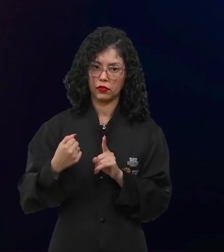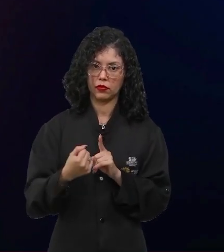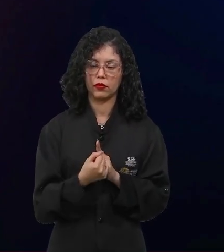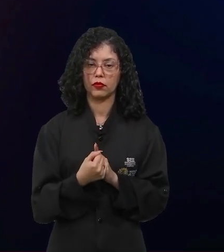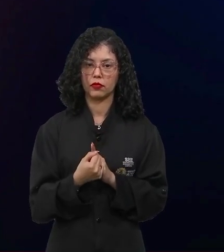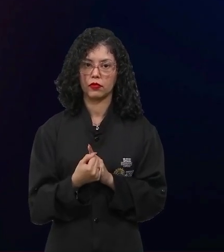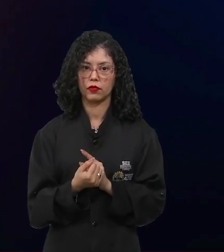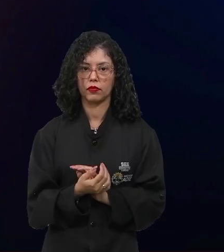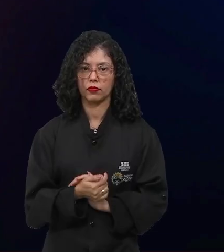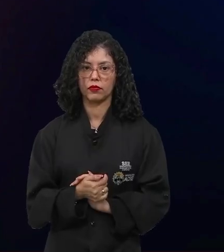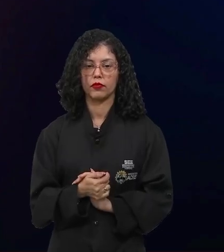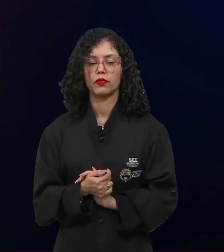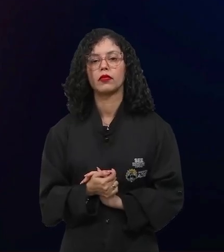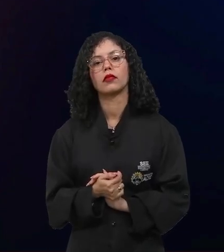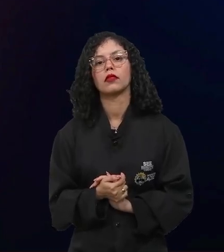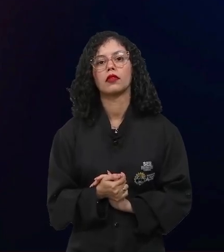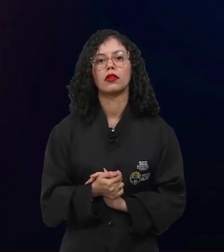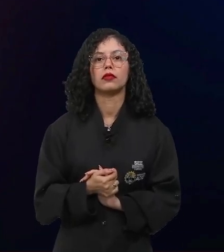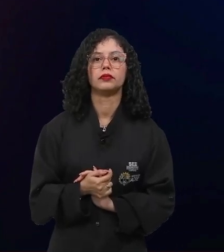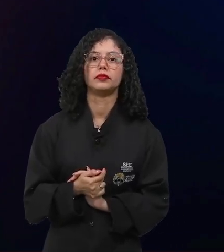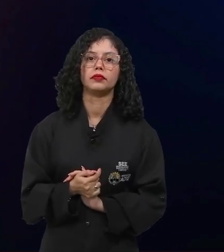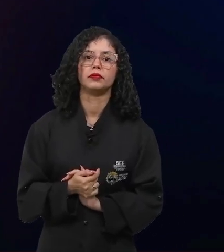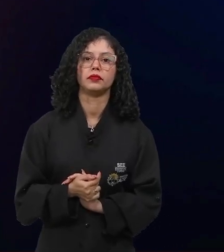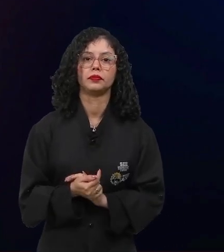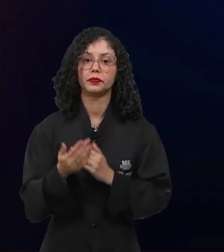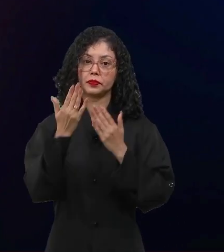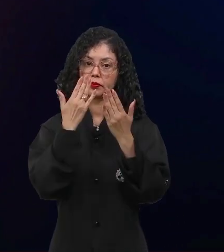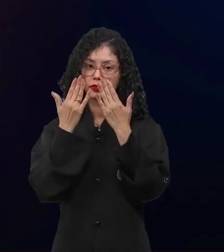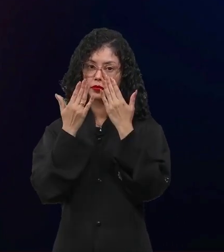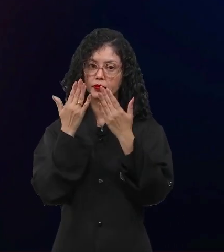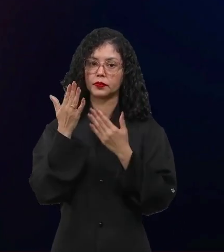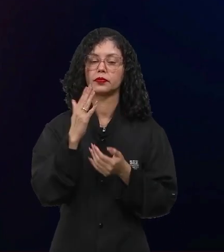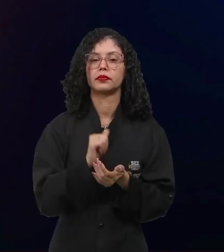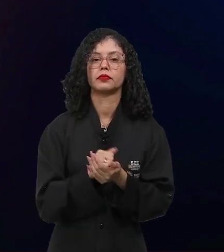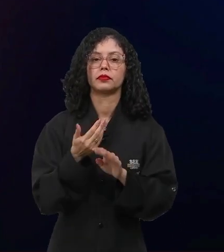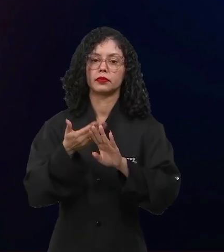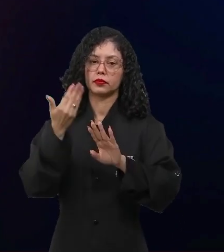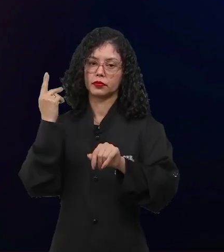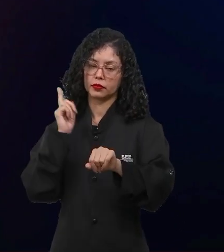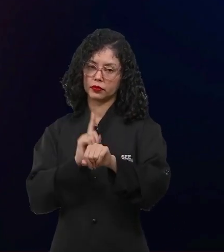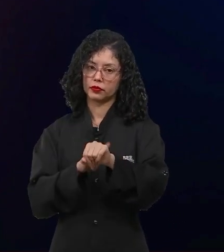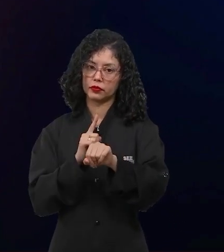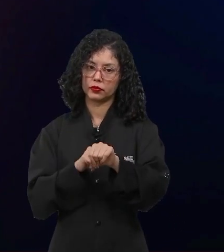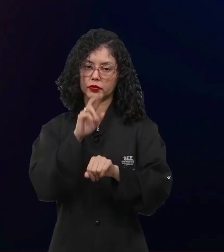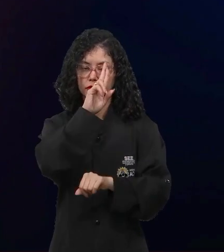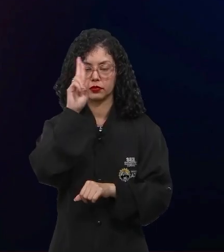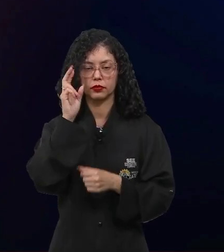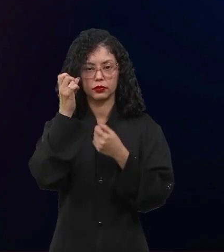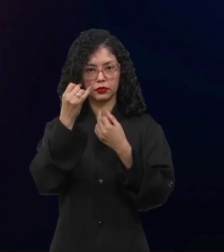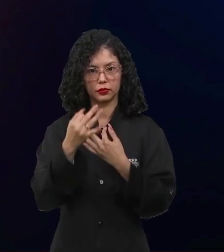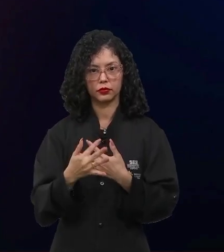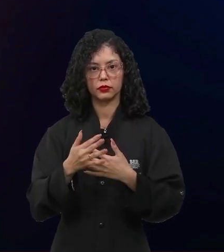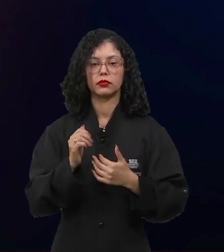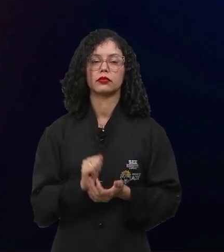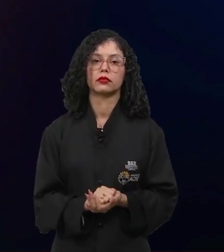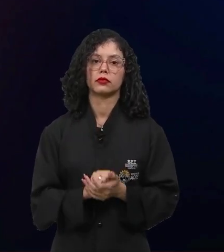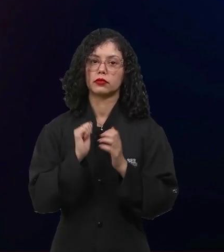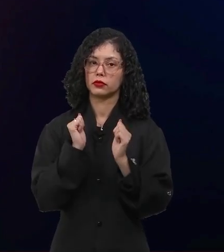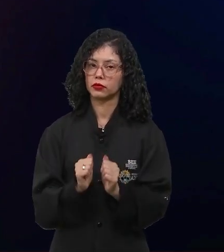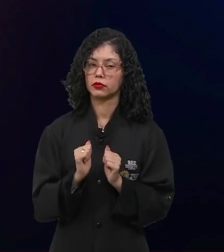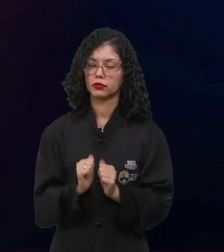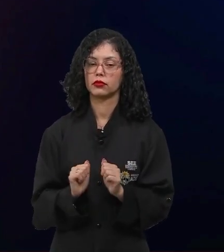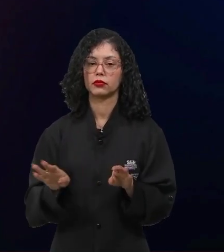ele pertence. Mostra a psicologia, a época em que a história está sendo contada,